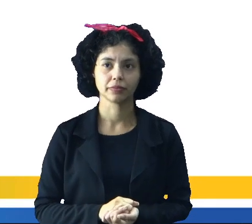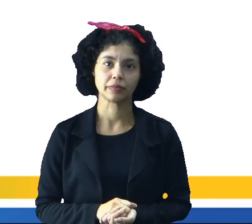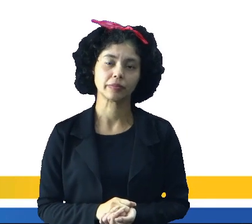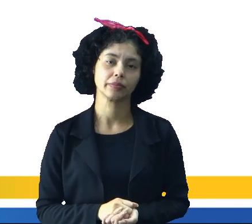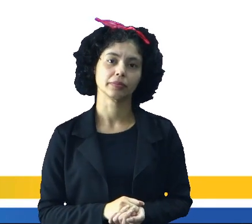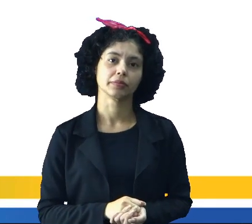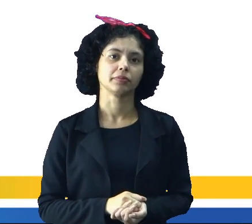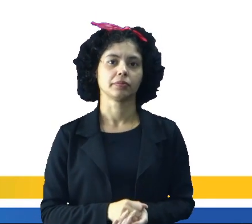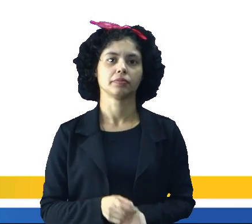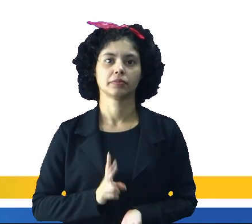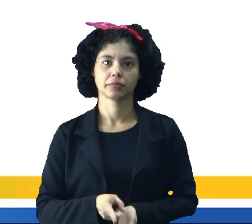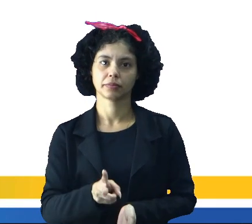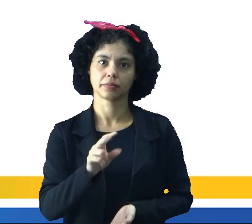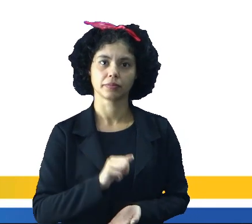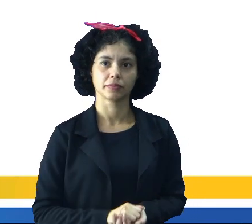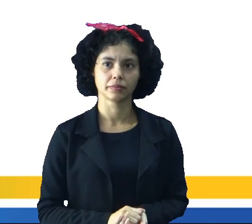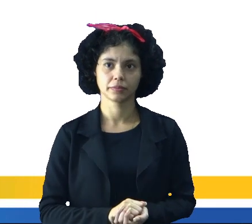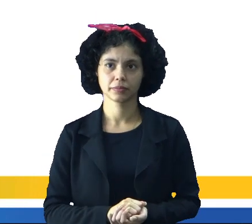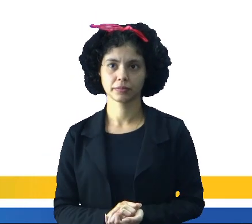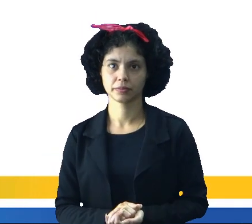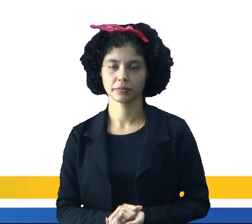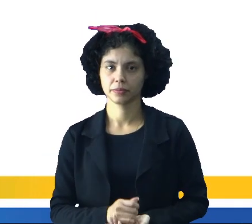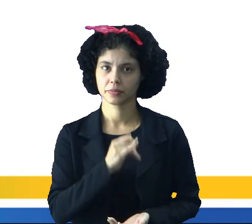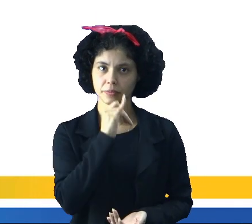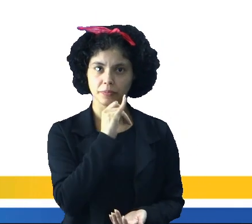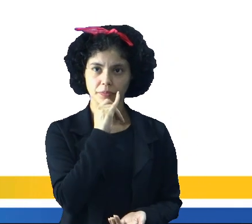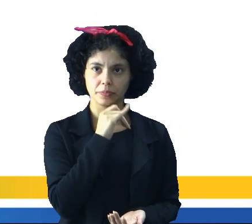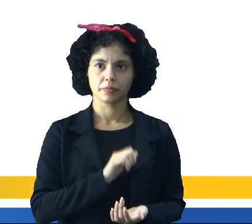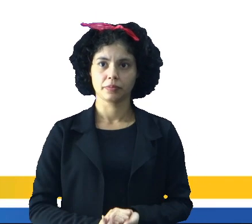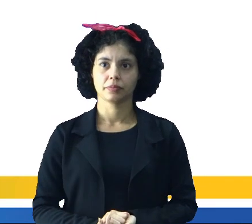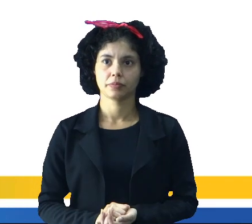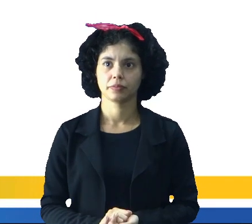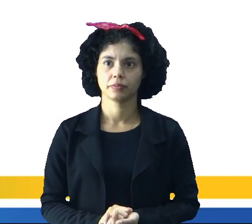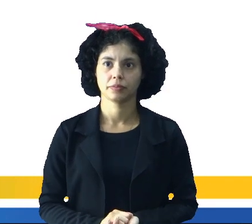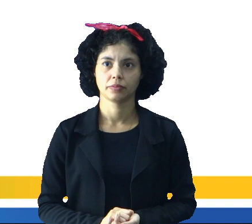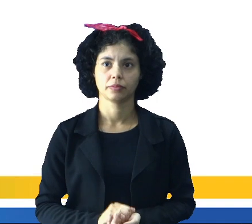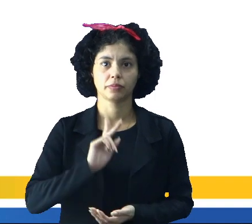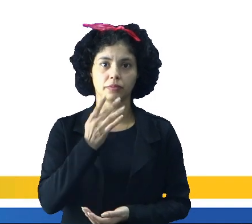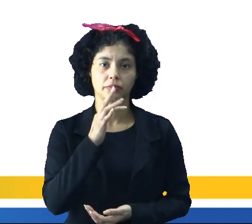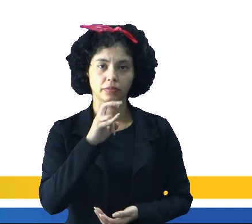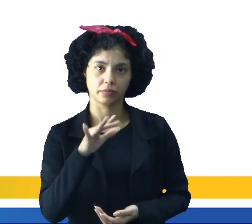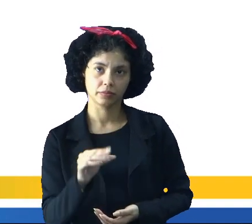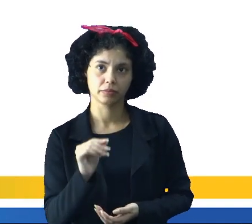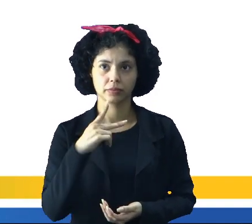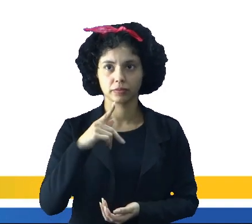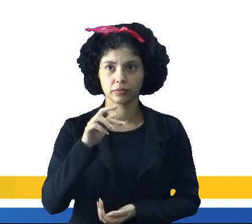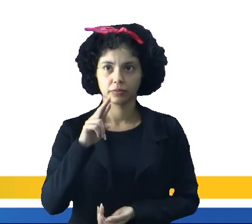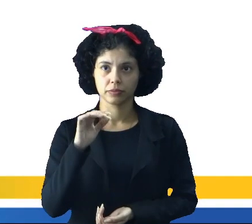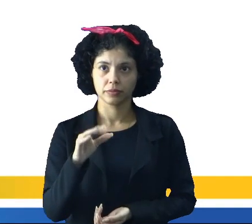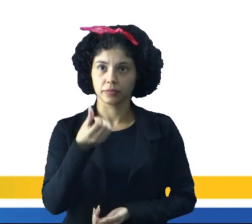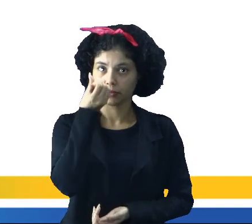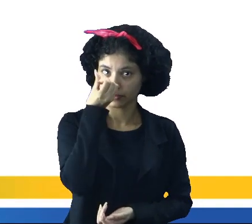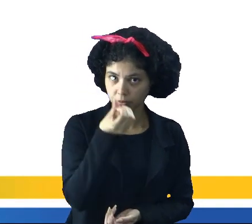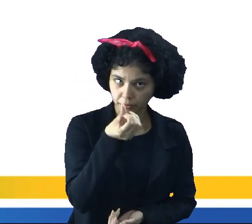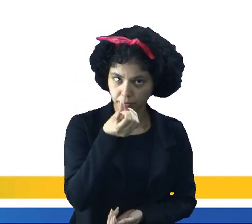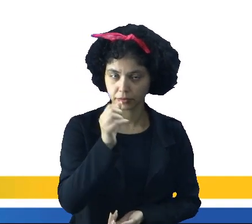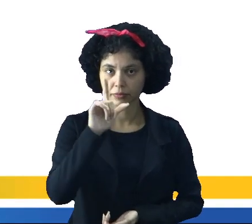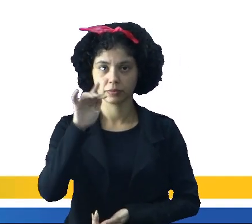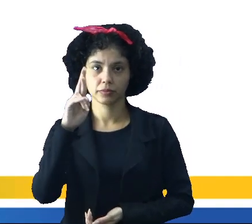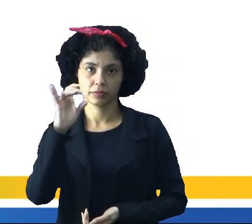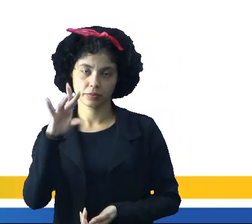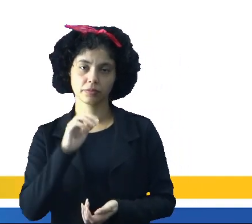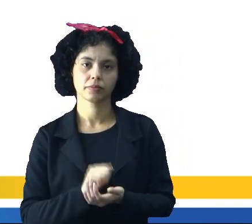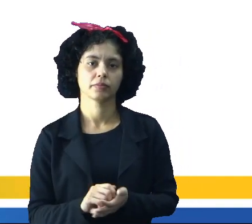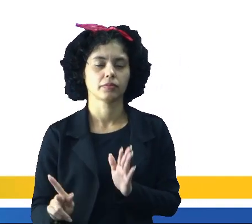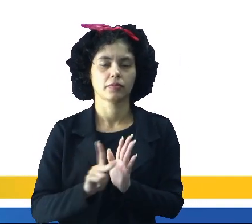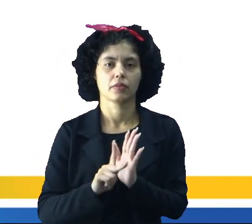Então vamos lá, continuando. Por exemplo, um hexágono é um polígono de 6 lados.